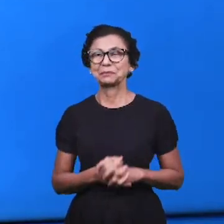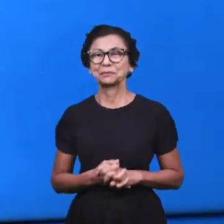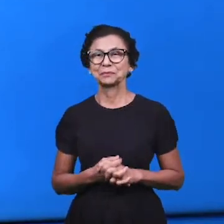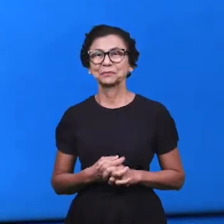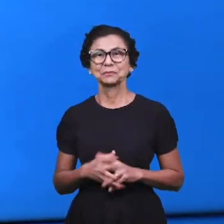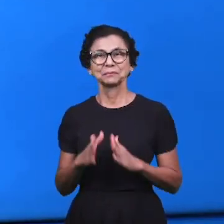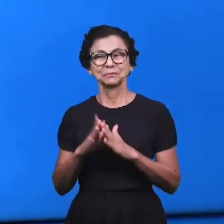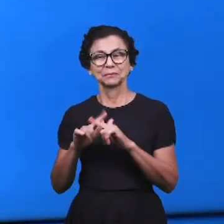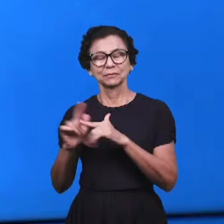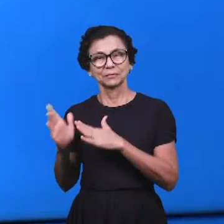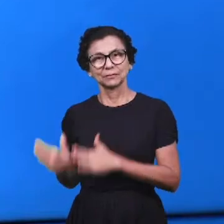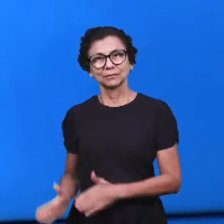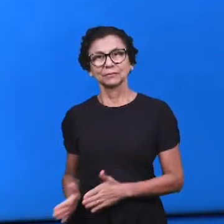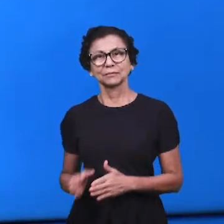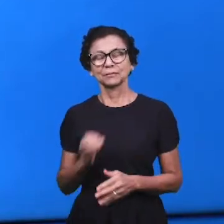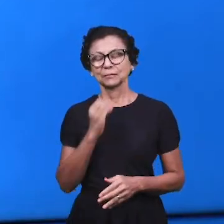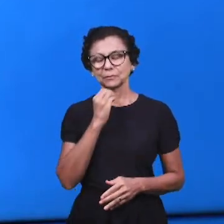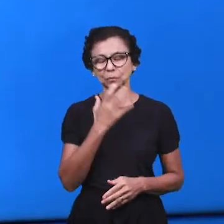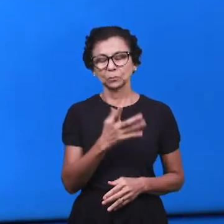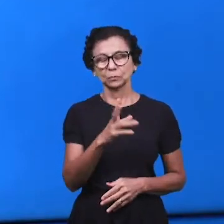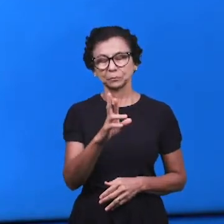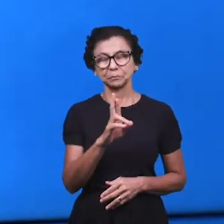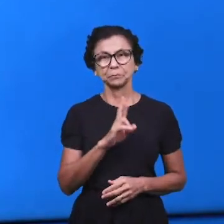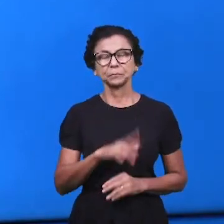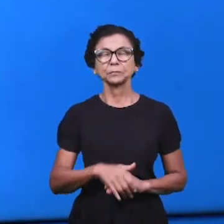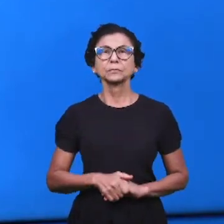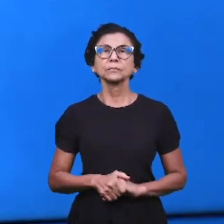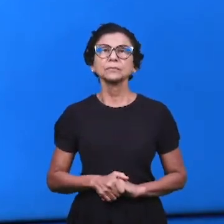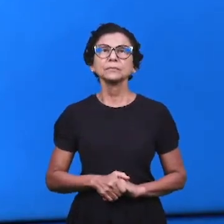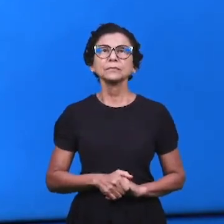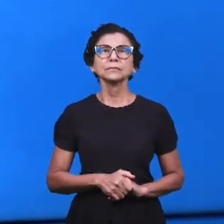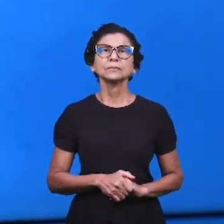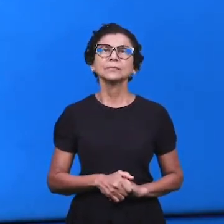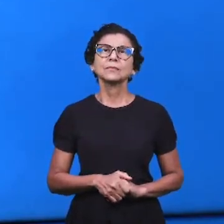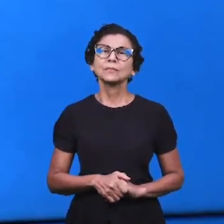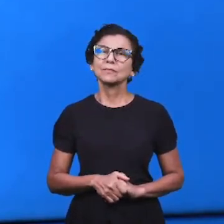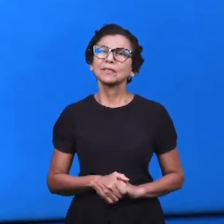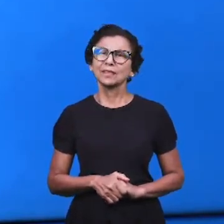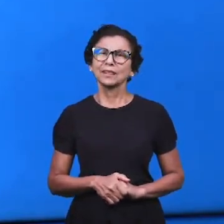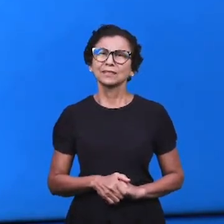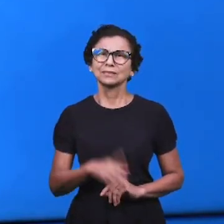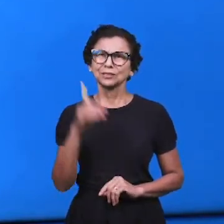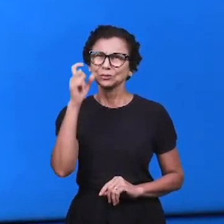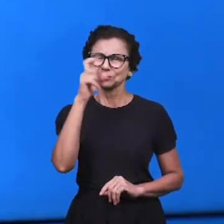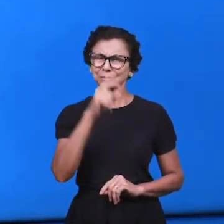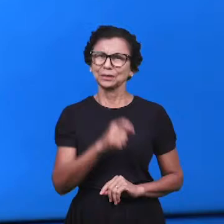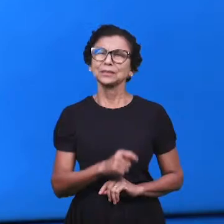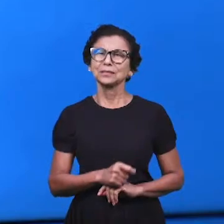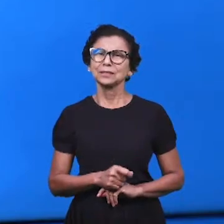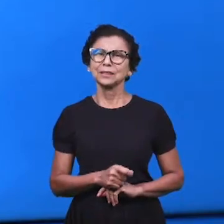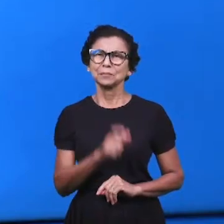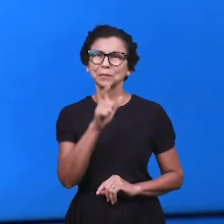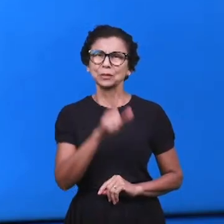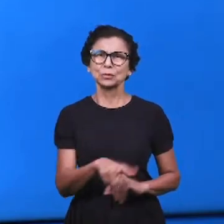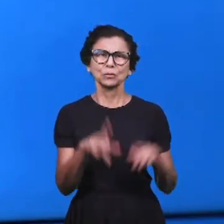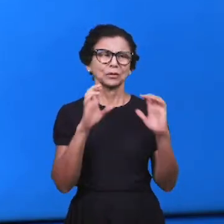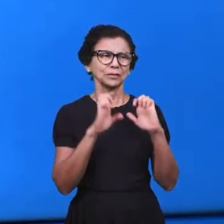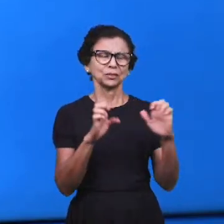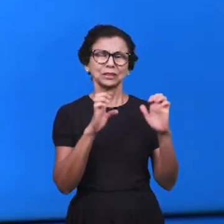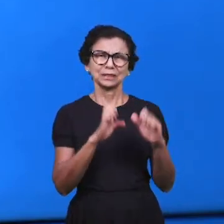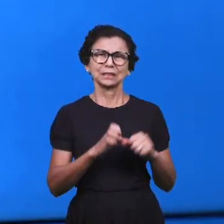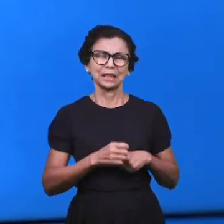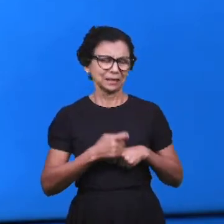igreja fiel de Jesus. Muito bem colocado, né? Às vezes as pessoas de fora são difíceis mesmo de serem evangelizadas, como a irmã colocou na